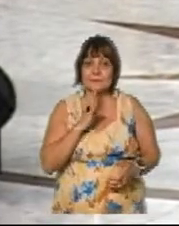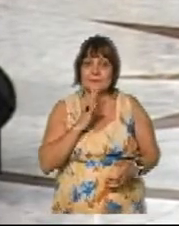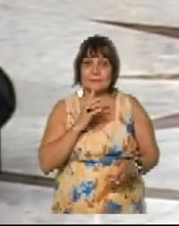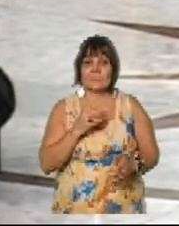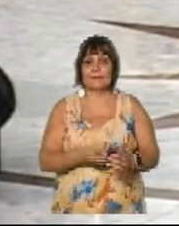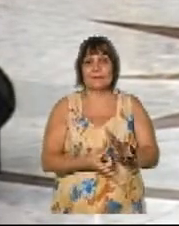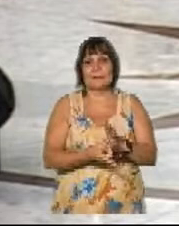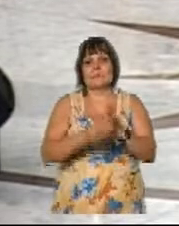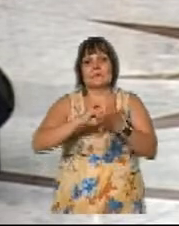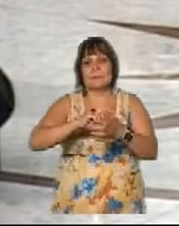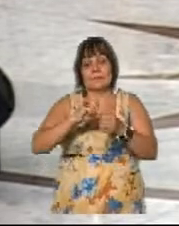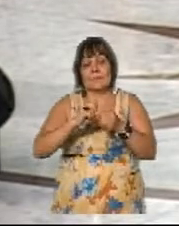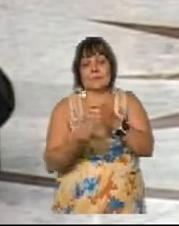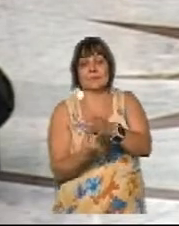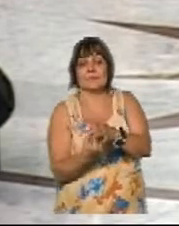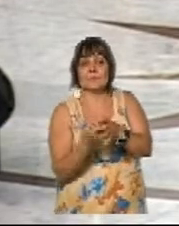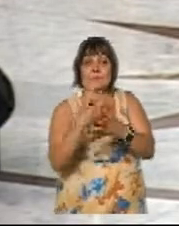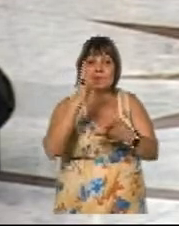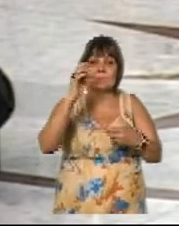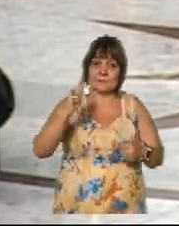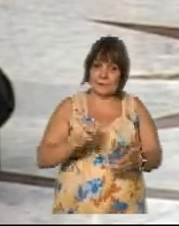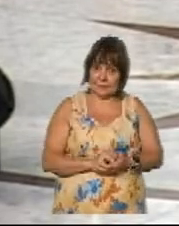a criação, e no livro de João